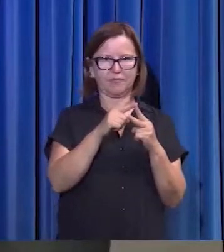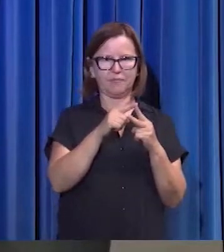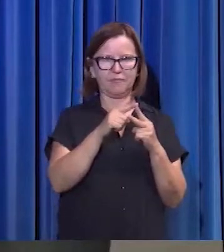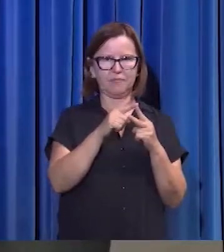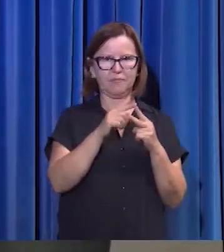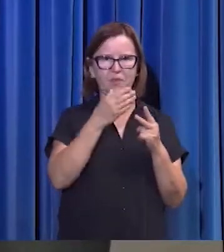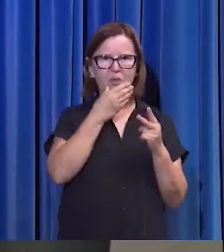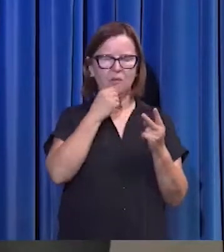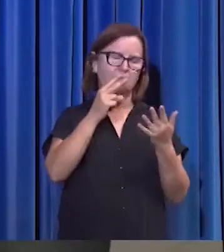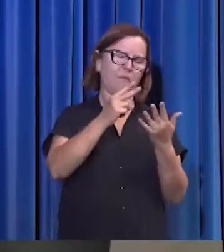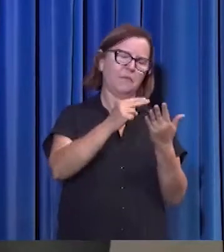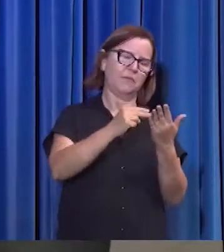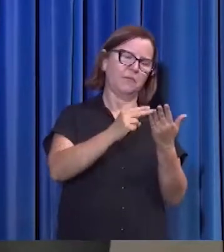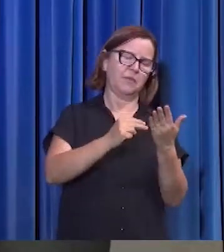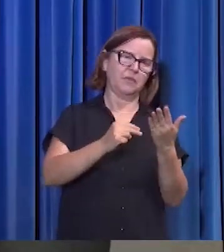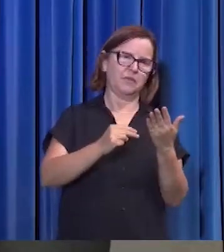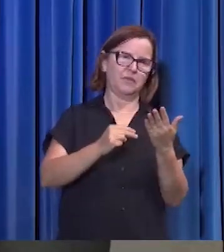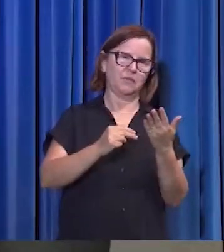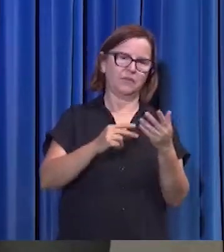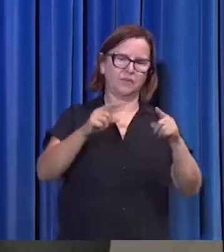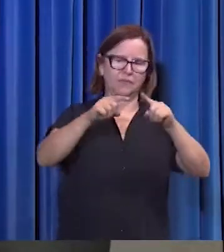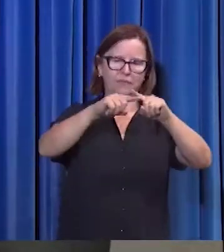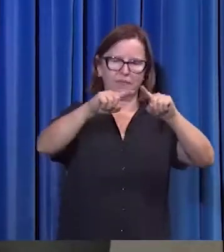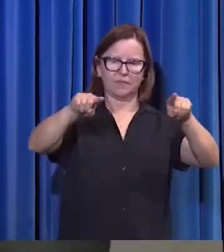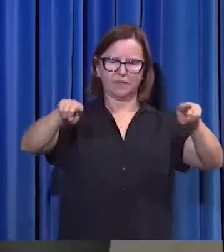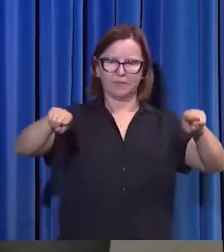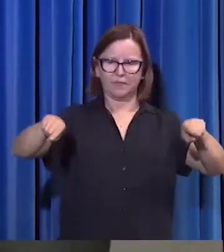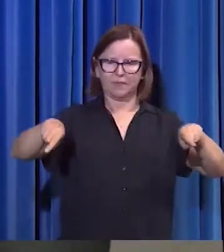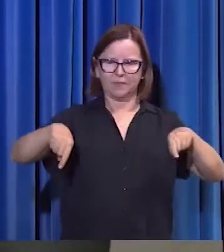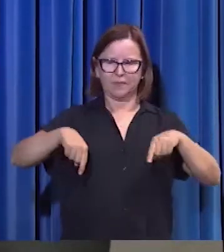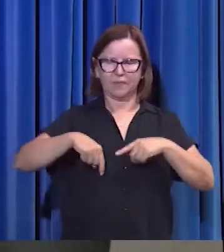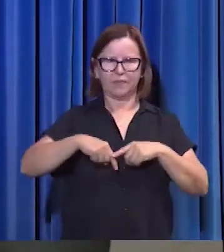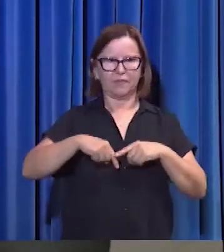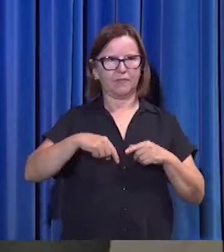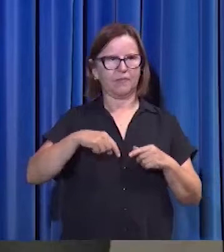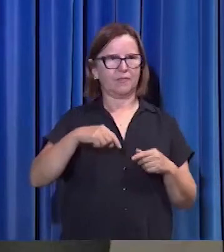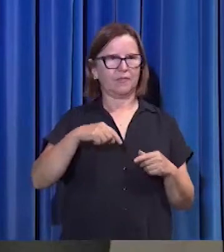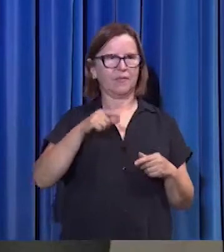retratou um lago sereno,